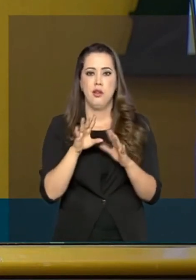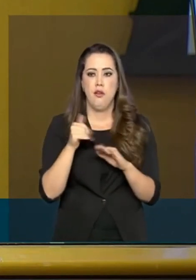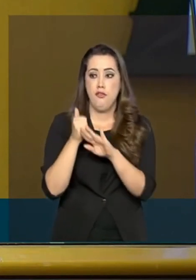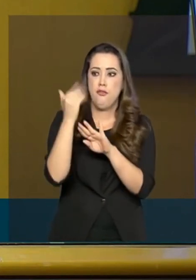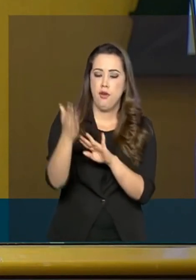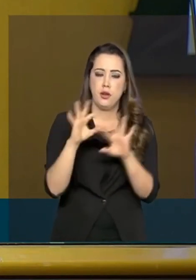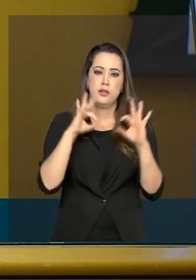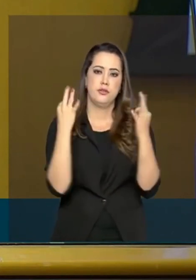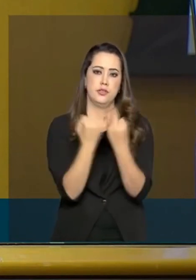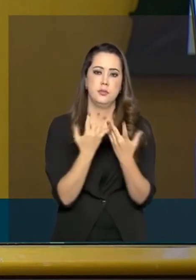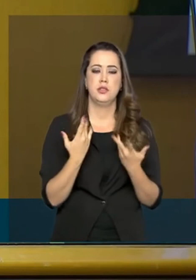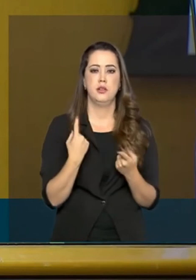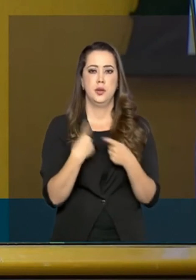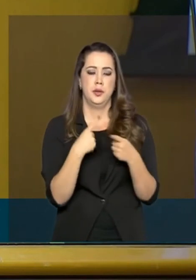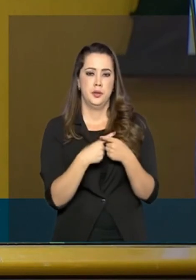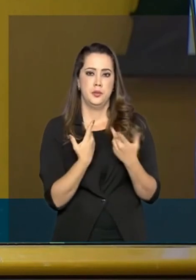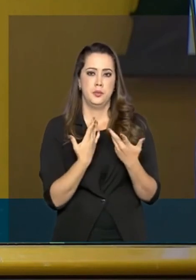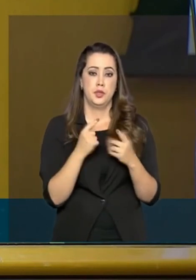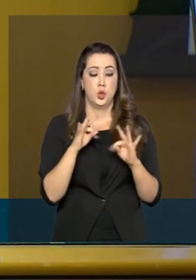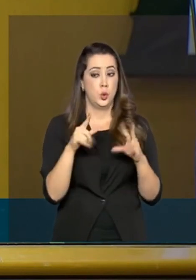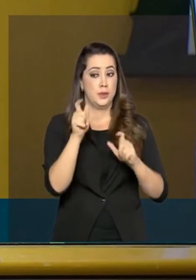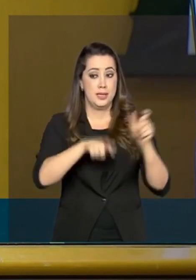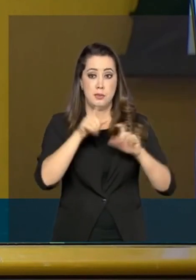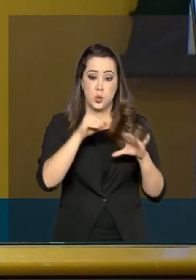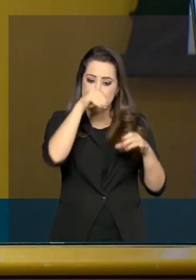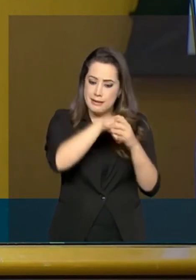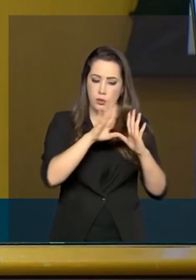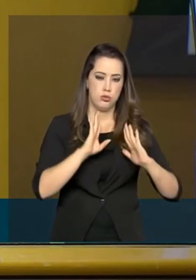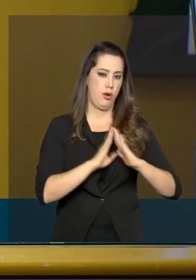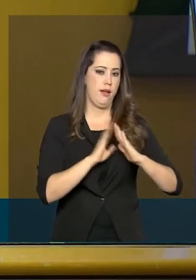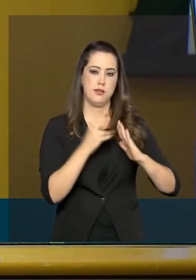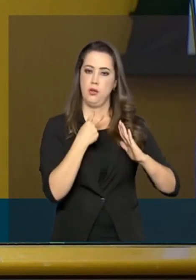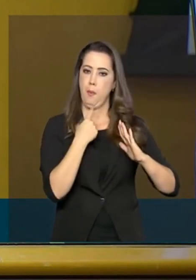intrafamiliar, porque você colocou as pessoas todas dentro de casa,